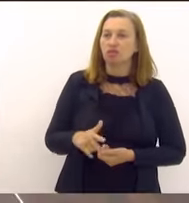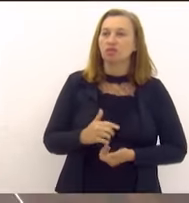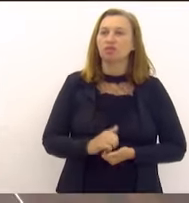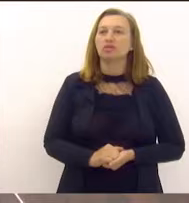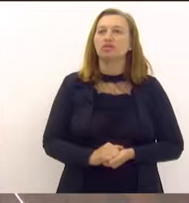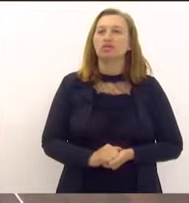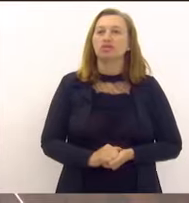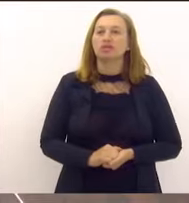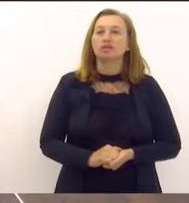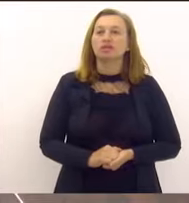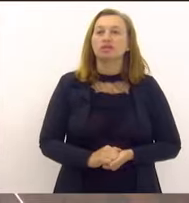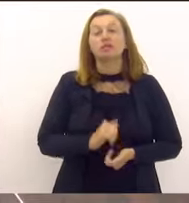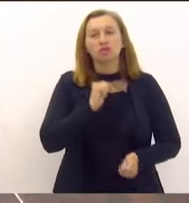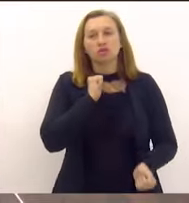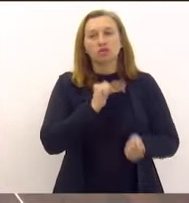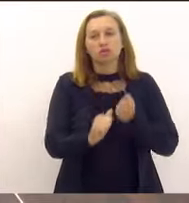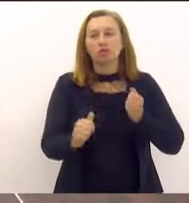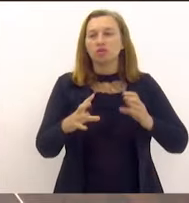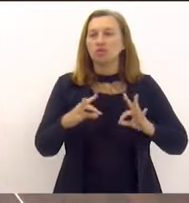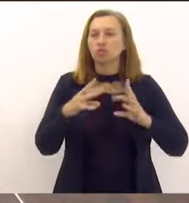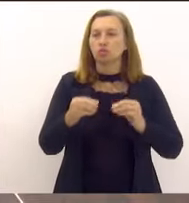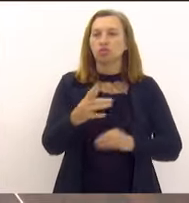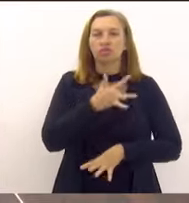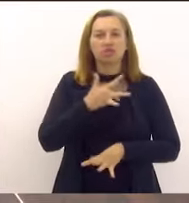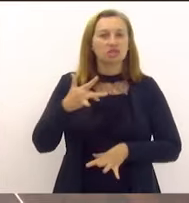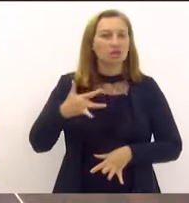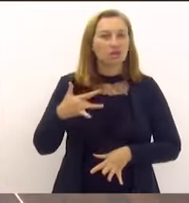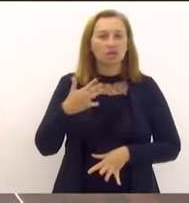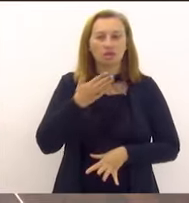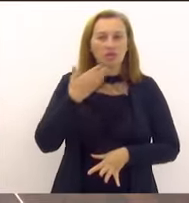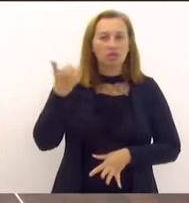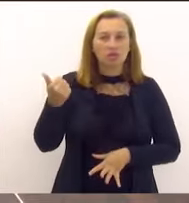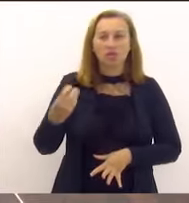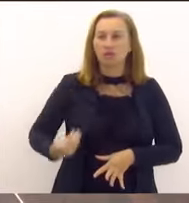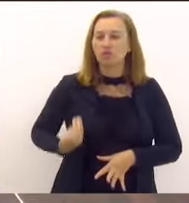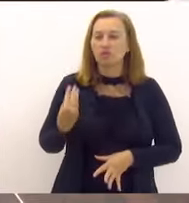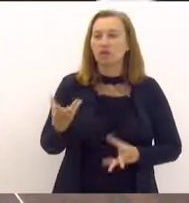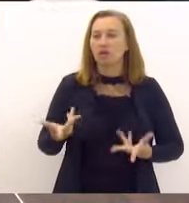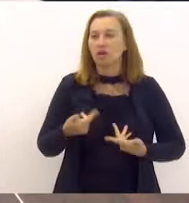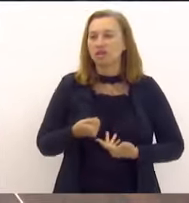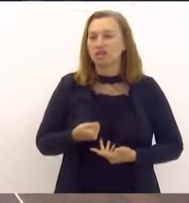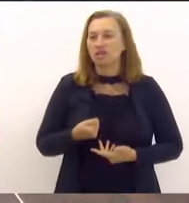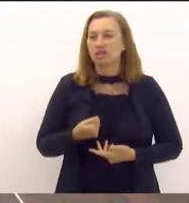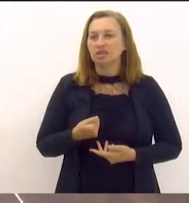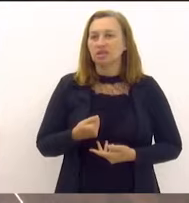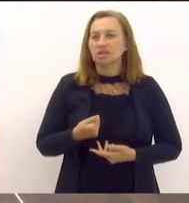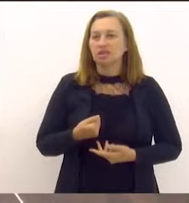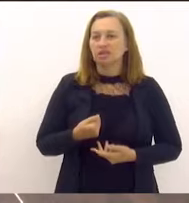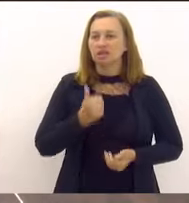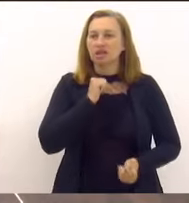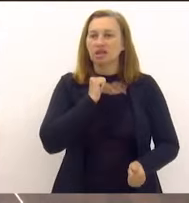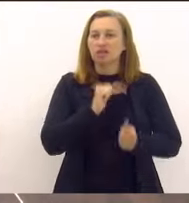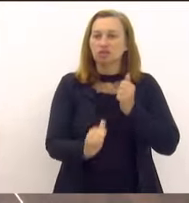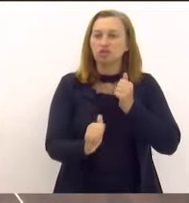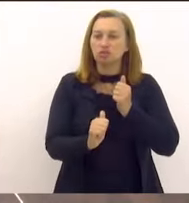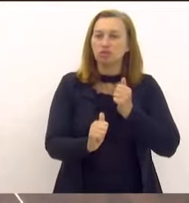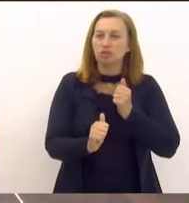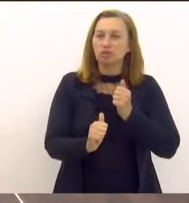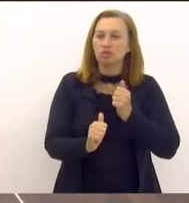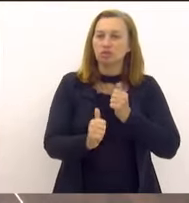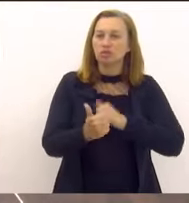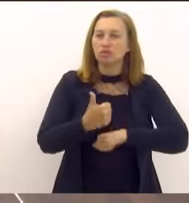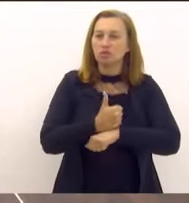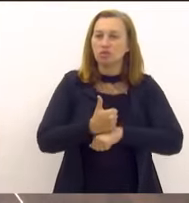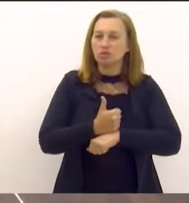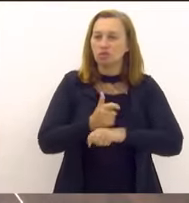porque o esporte é tudo, o esporte é saúde, o esporte é melhoria da qualidade de vida, o esporte é aumento da ascensão profissional